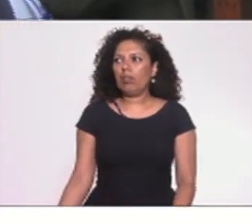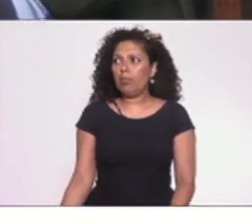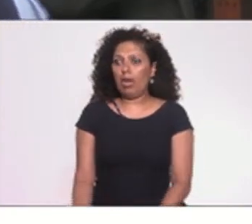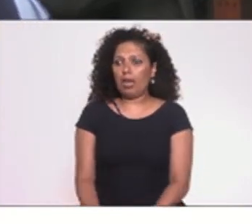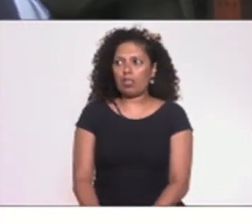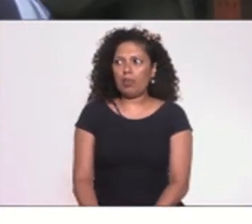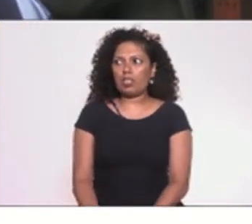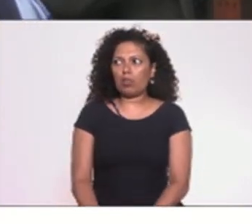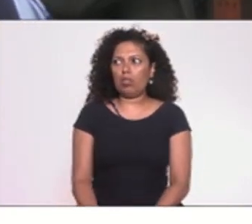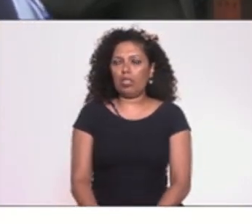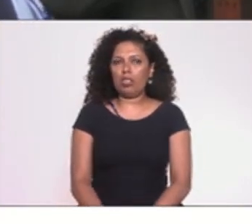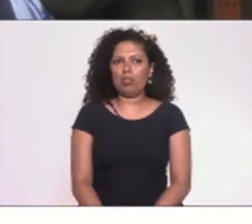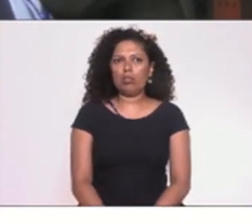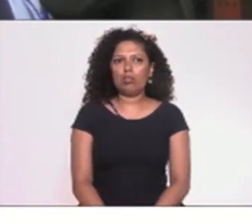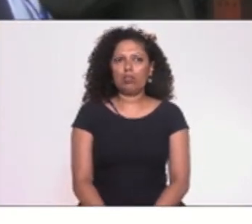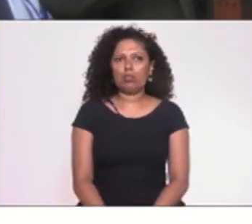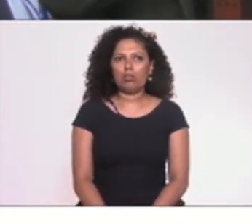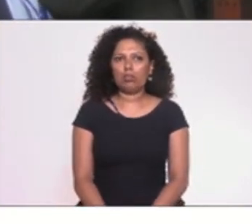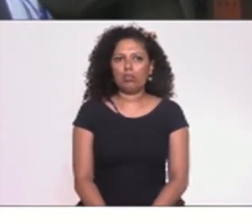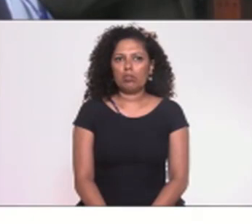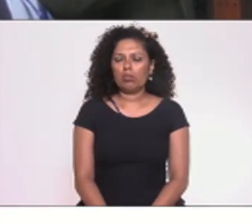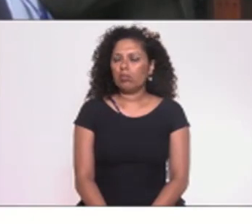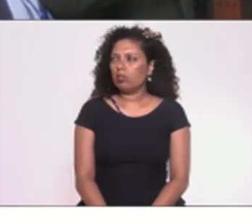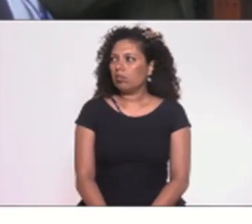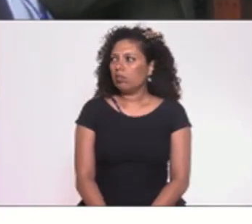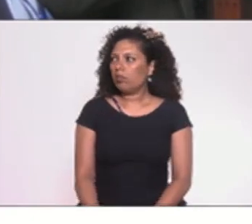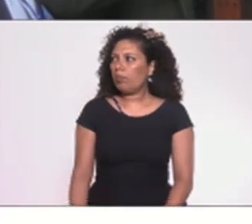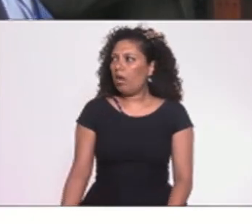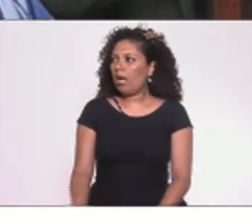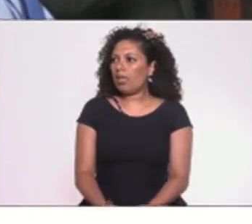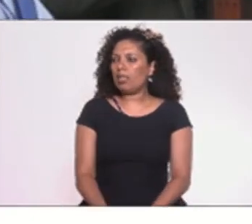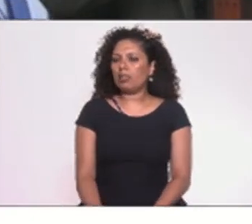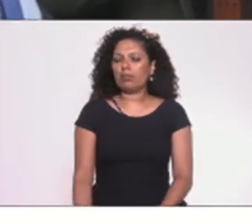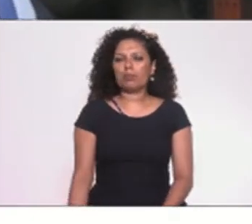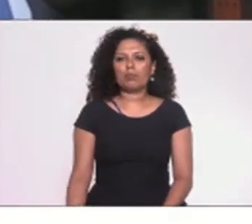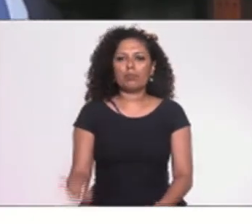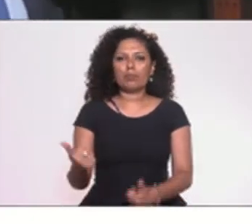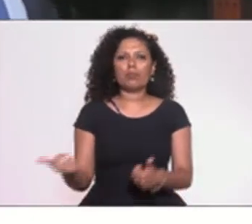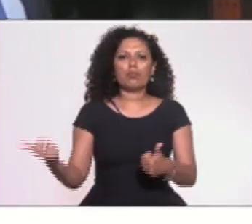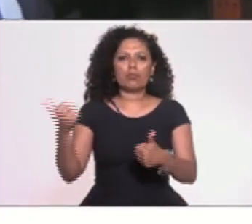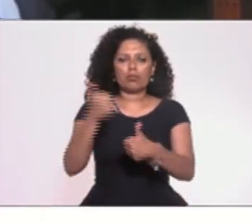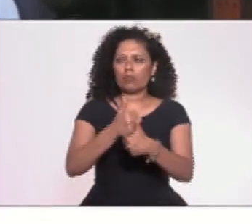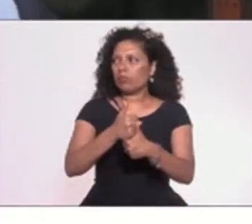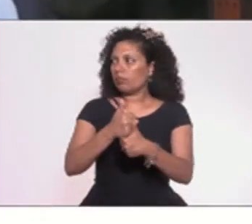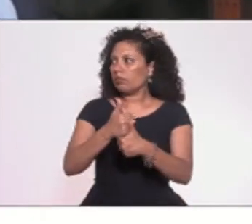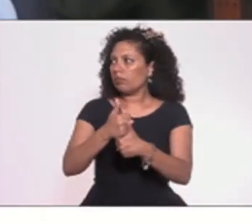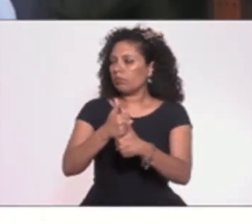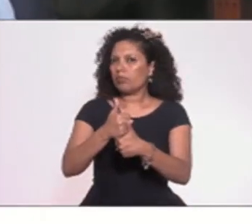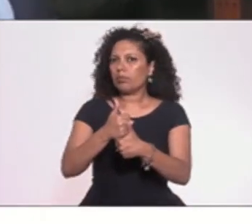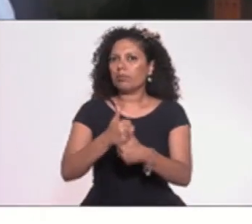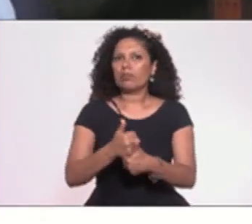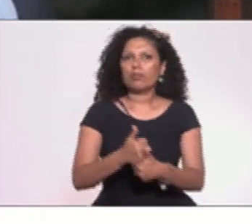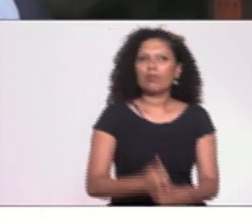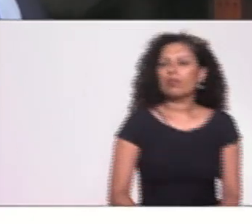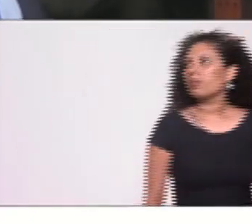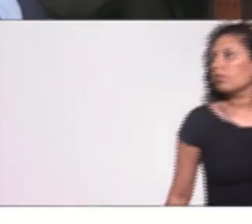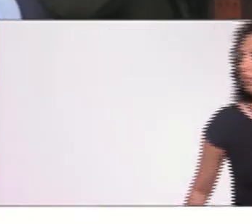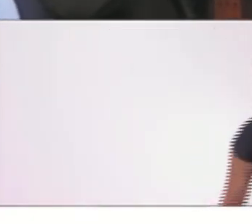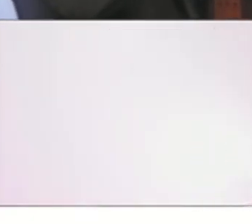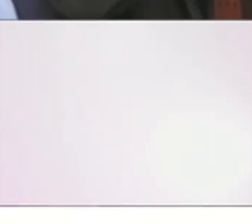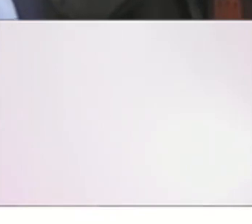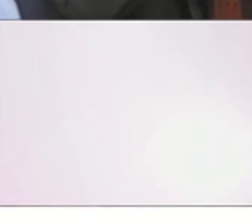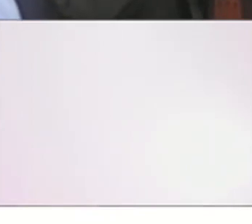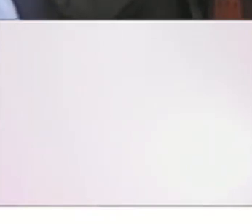Vossa Excelência colocou no final, em relação à decisão judicial, não cabe os 120 dias. Só para responder, Vossa